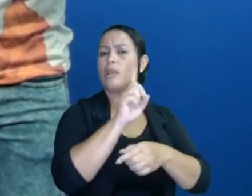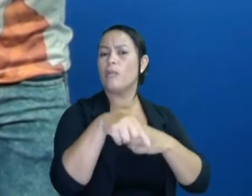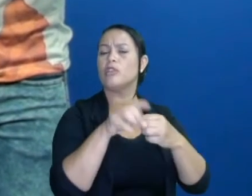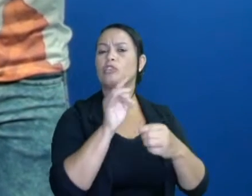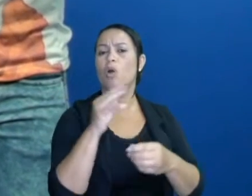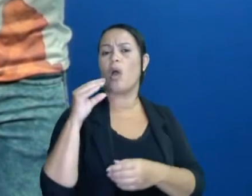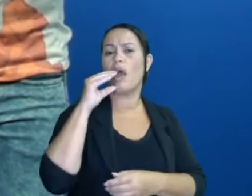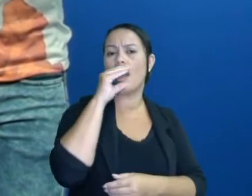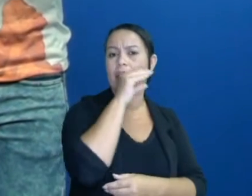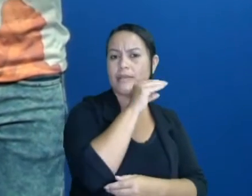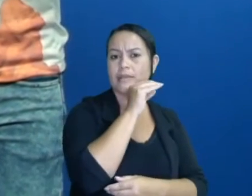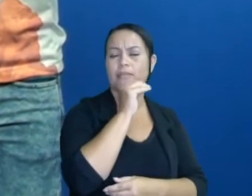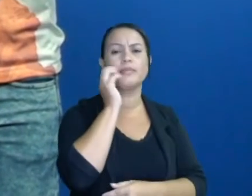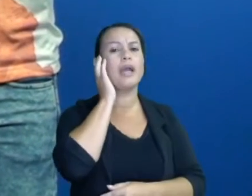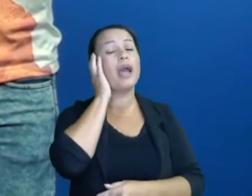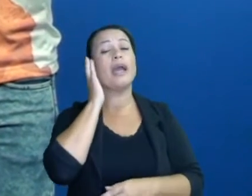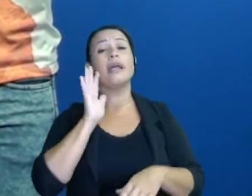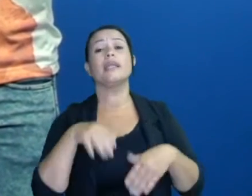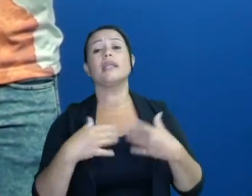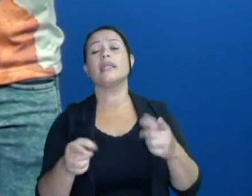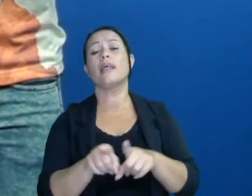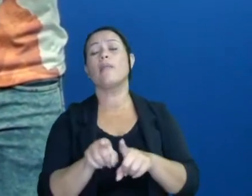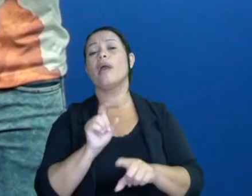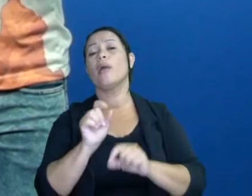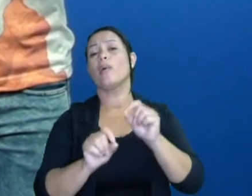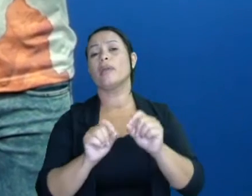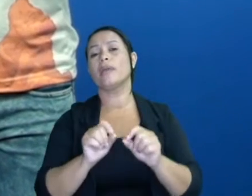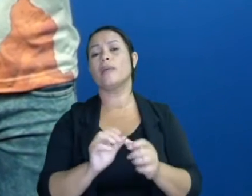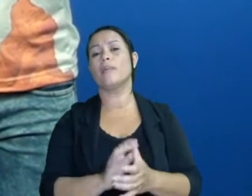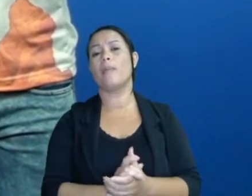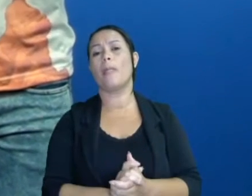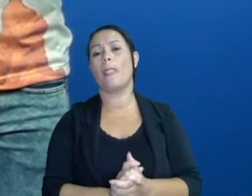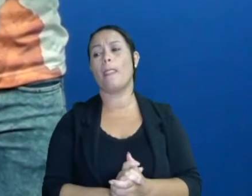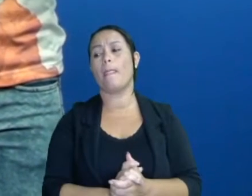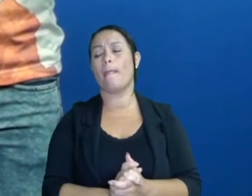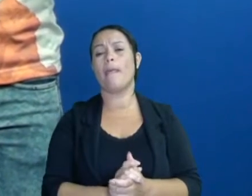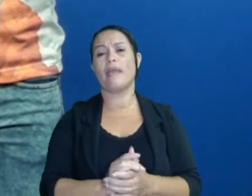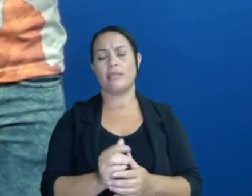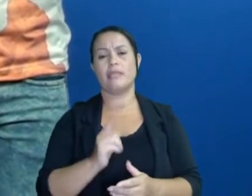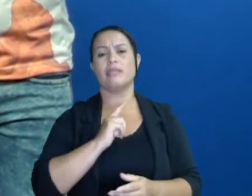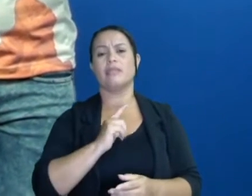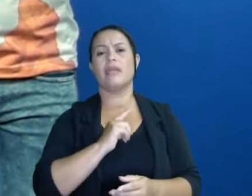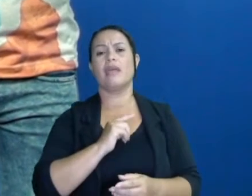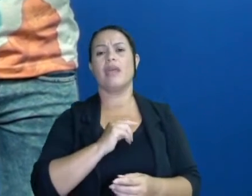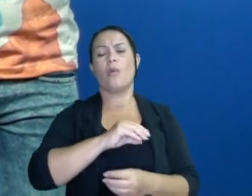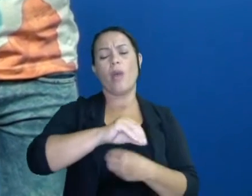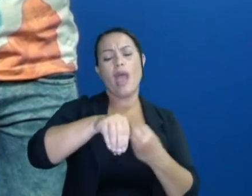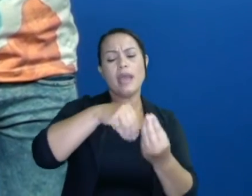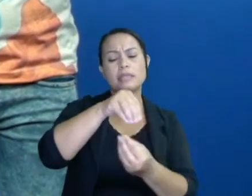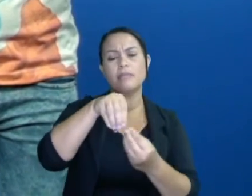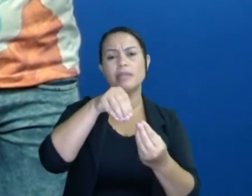aquecida lentamente e ser utilizada para inseminação artificial, para